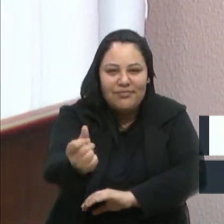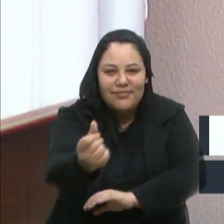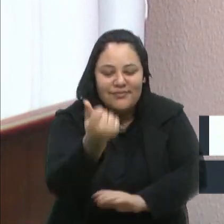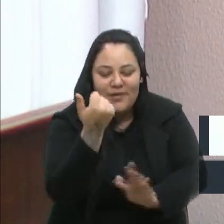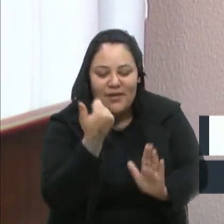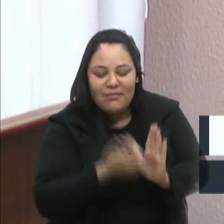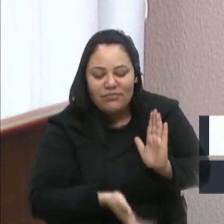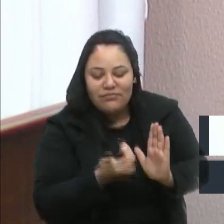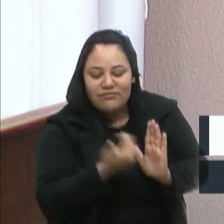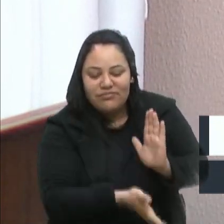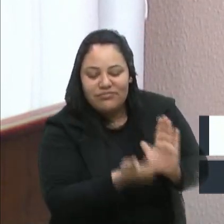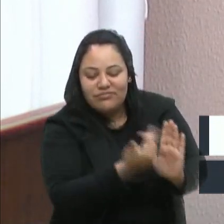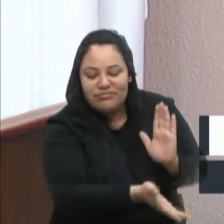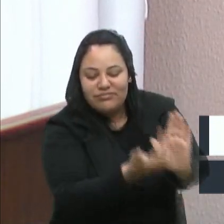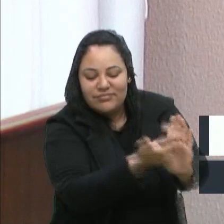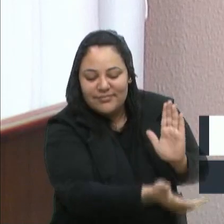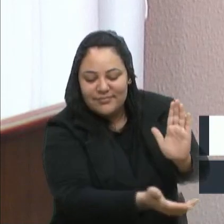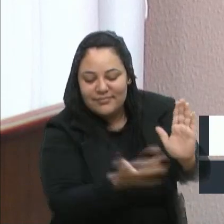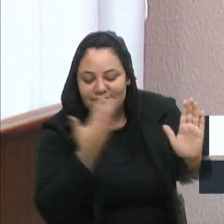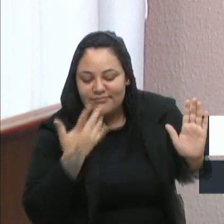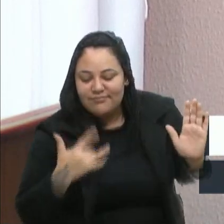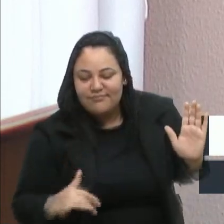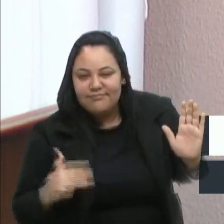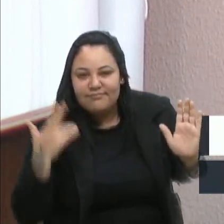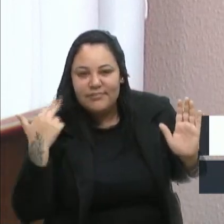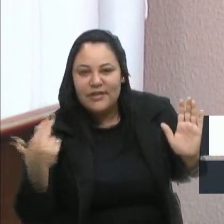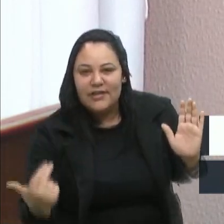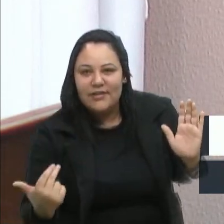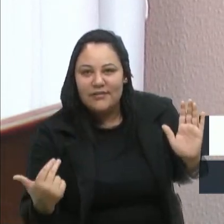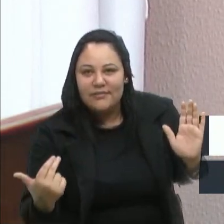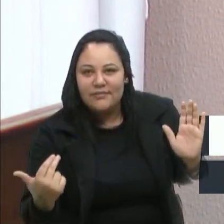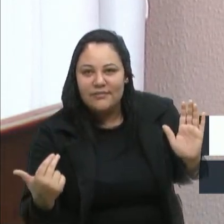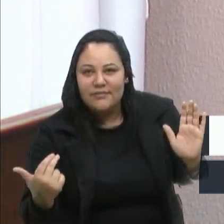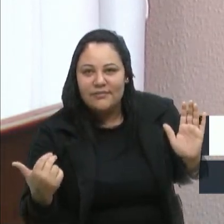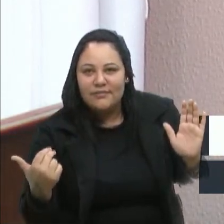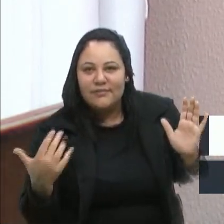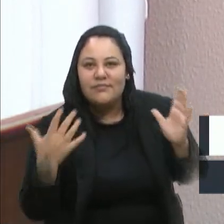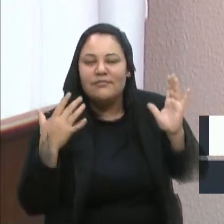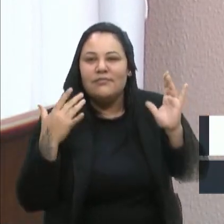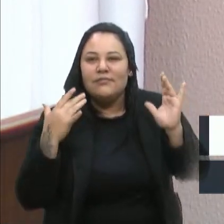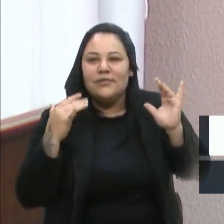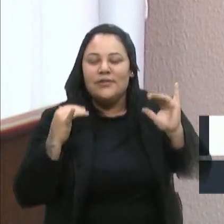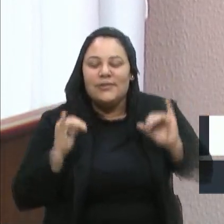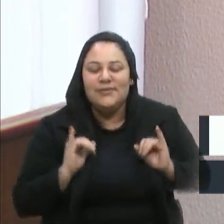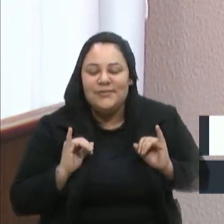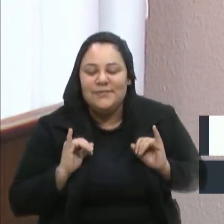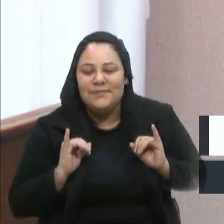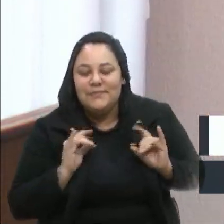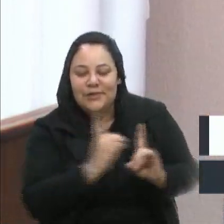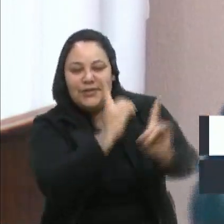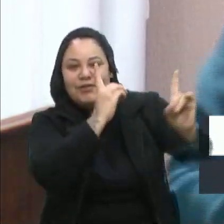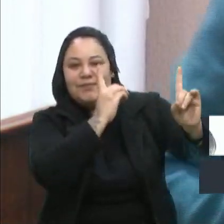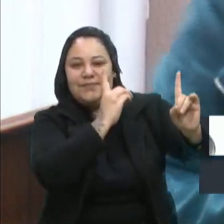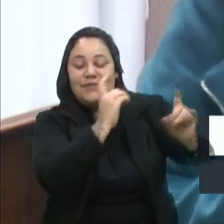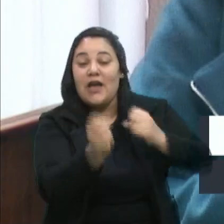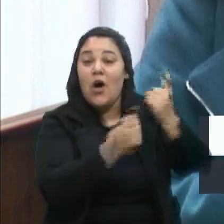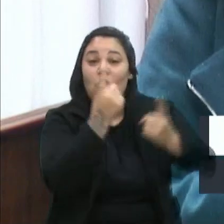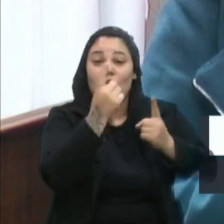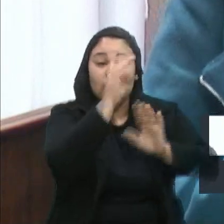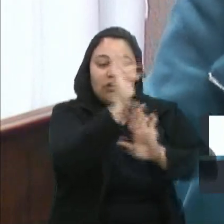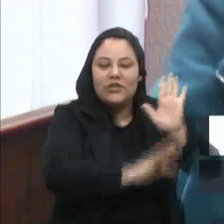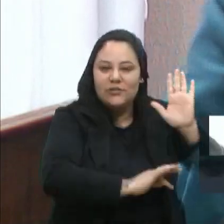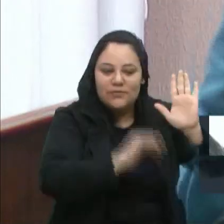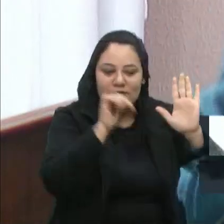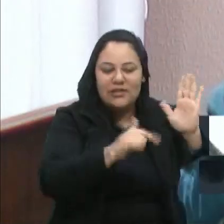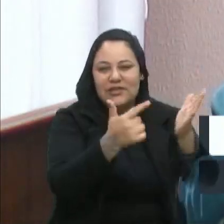as crianças é absolutamente natural: a disposição para se espantar. Essa é uma das crônicas desse livro,